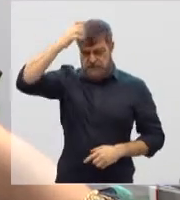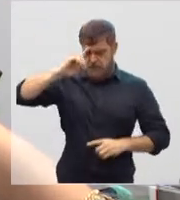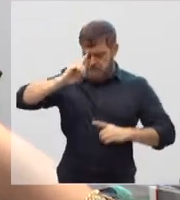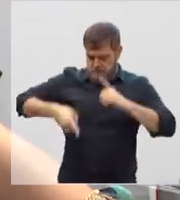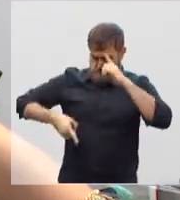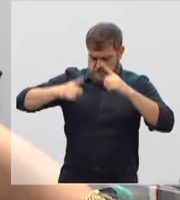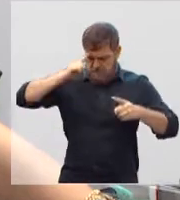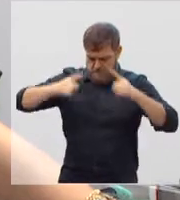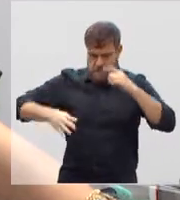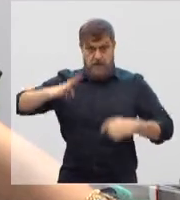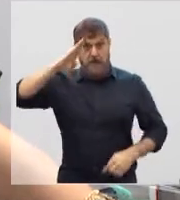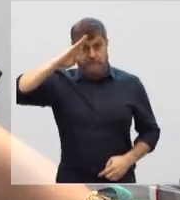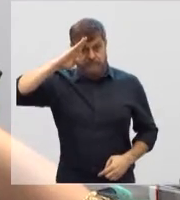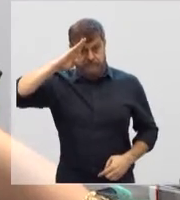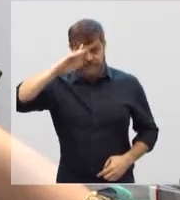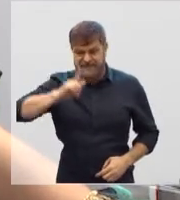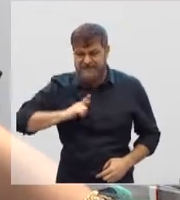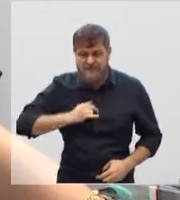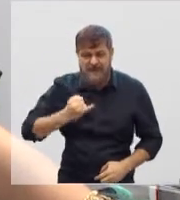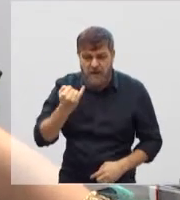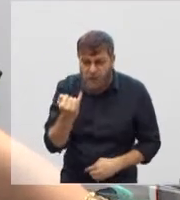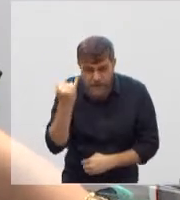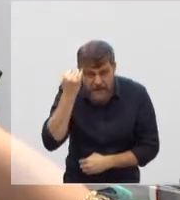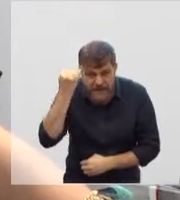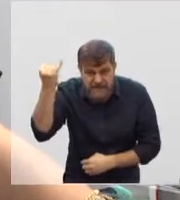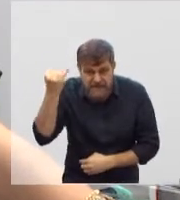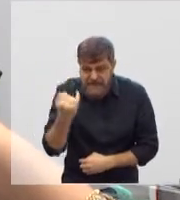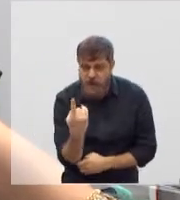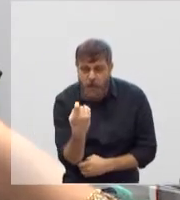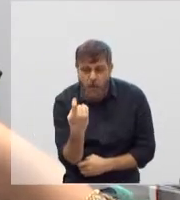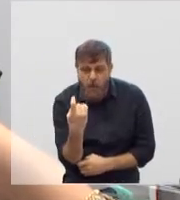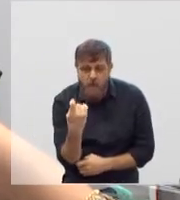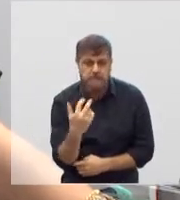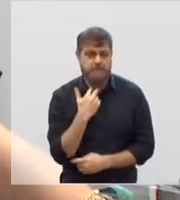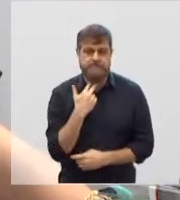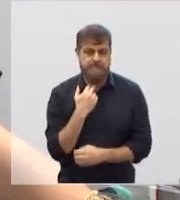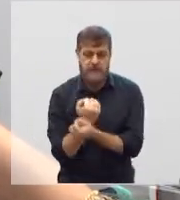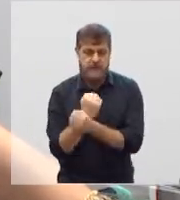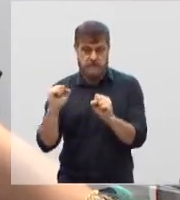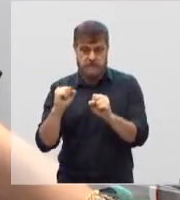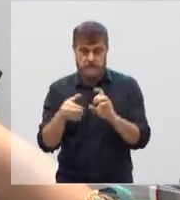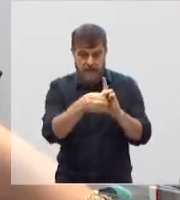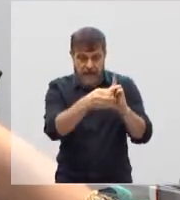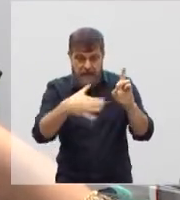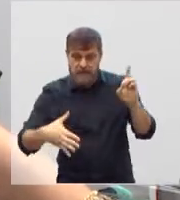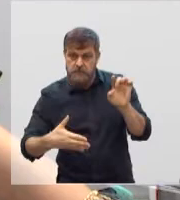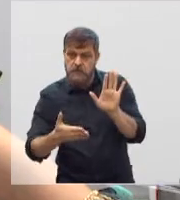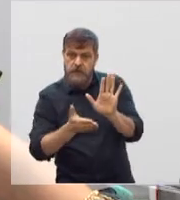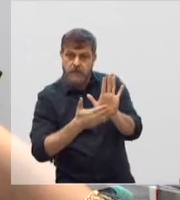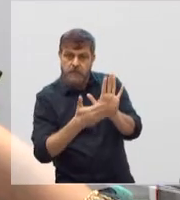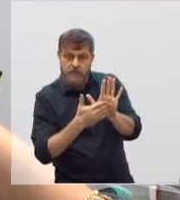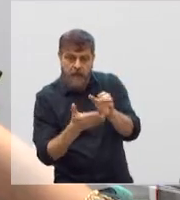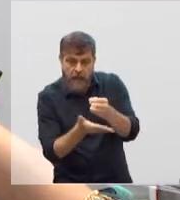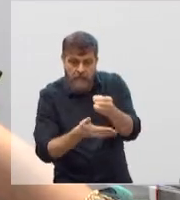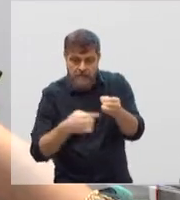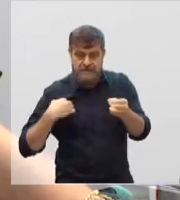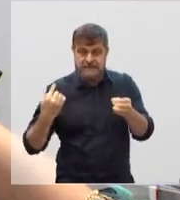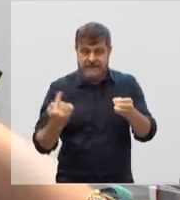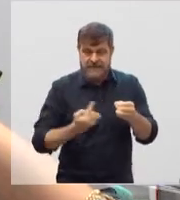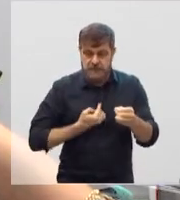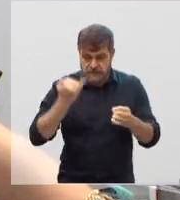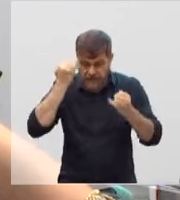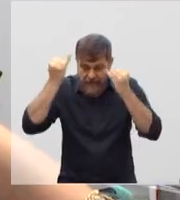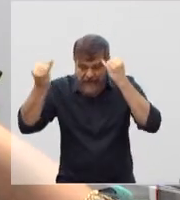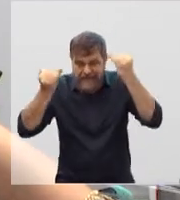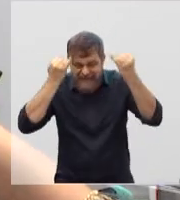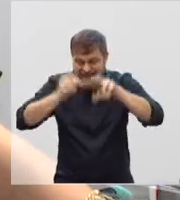monarquias absolutistas, ditaduras, porque é um pensamento único. A democracia pressupõe a capacidade